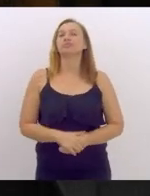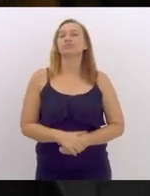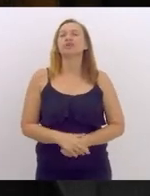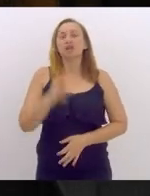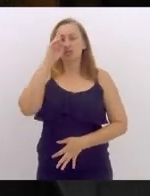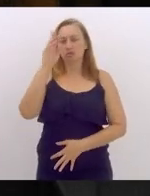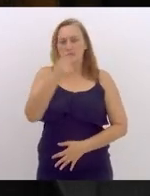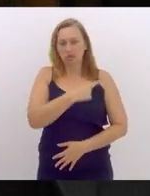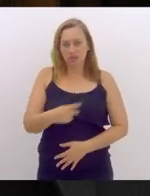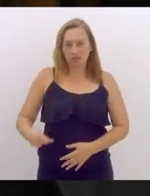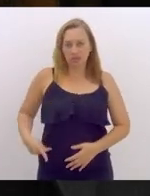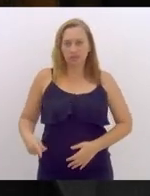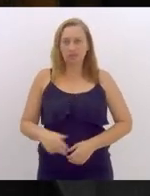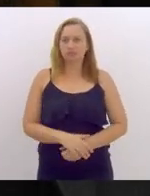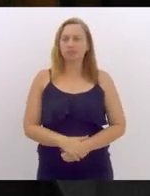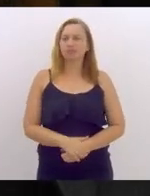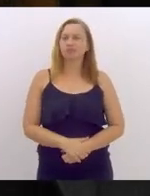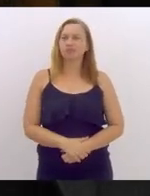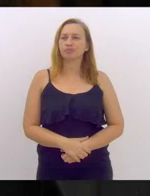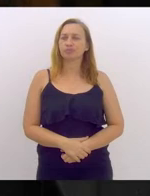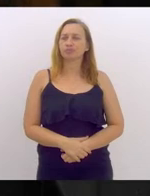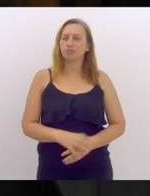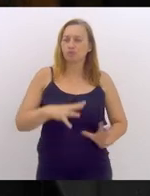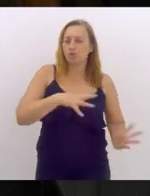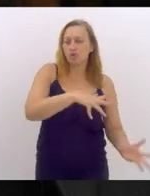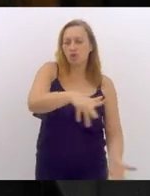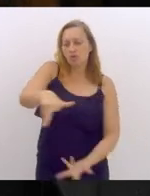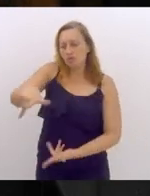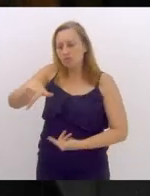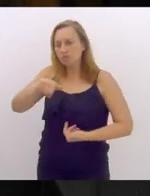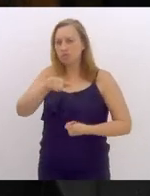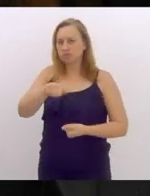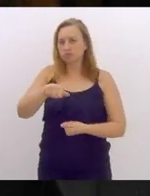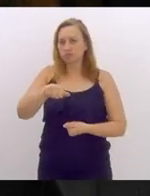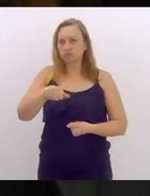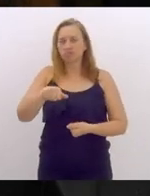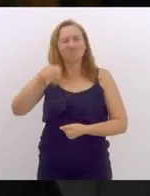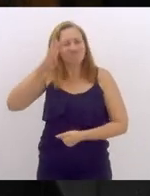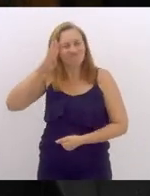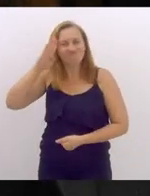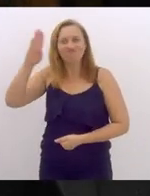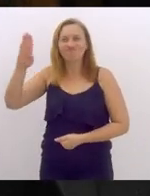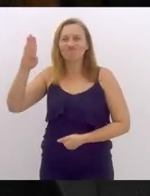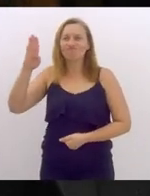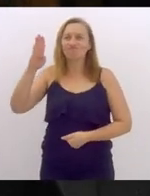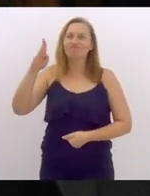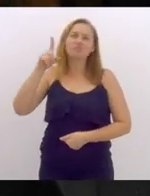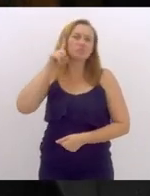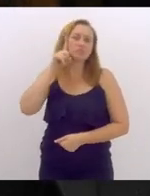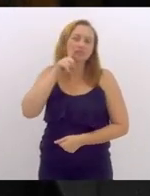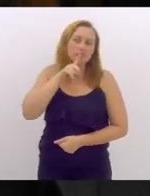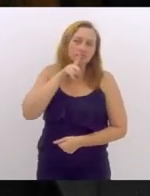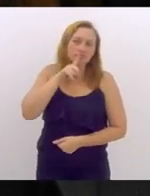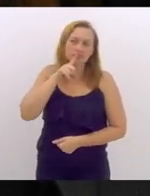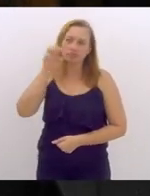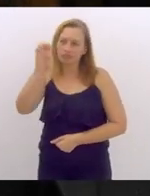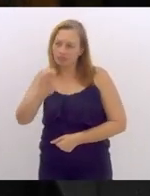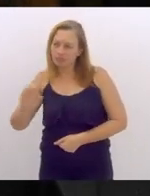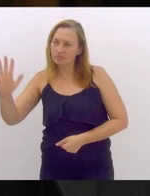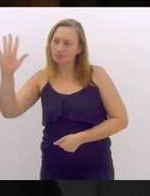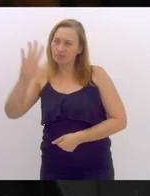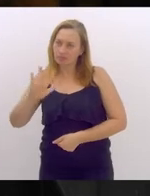senhor presidente o mundo principalmente Estados Unidos e a Europa